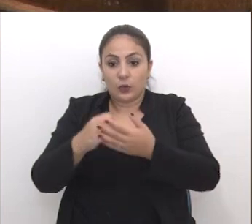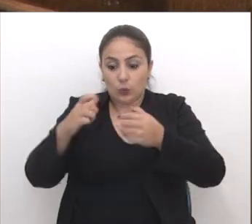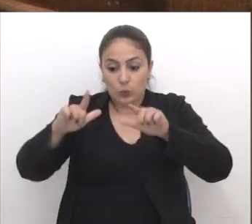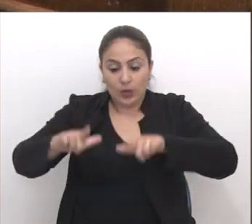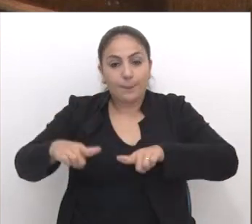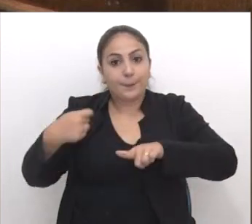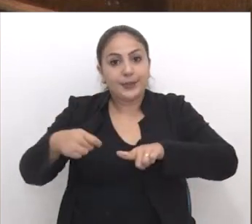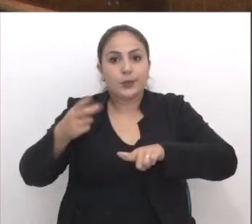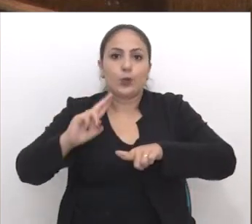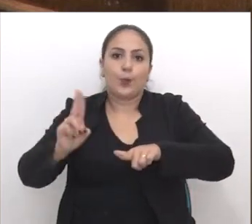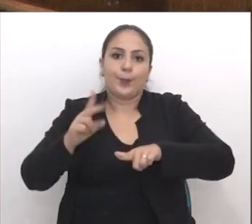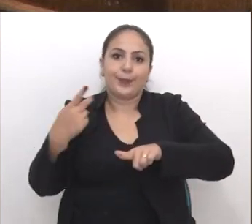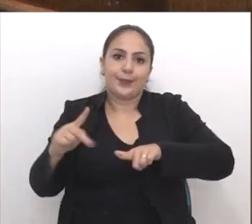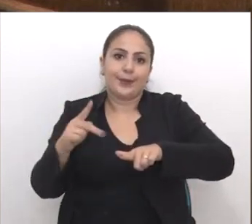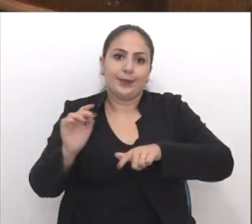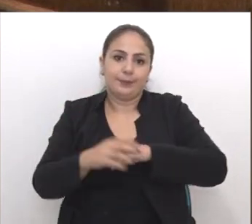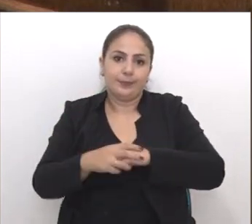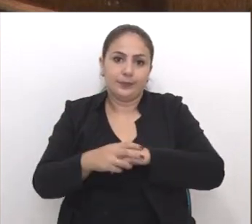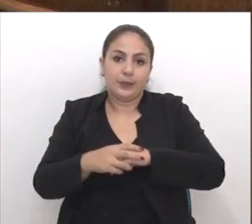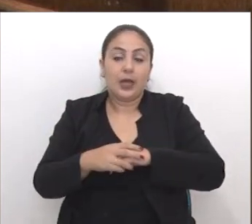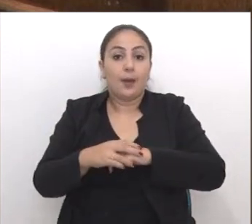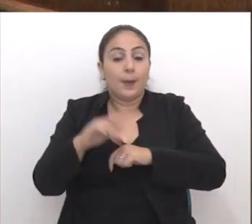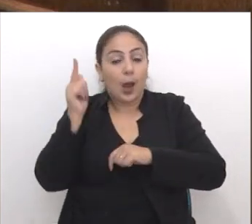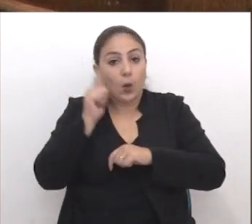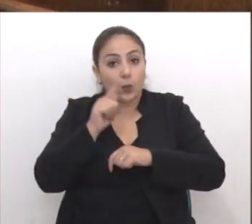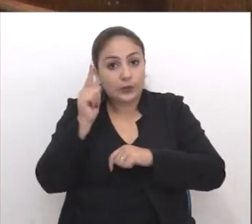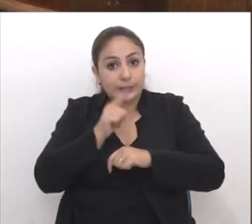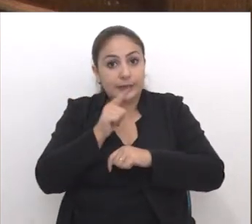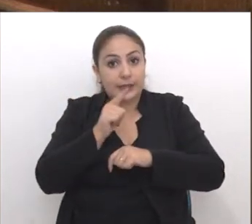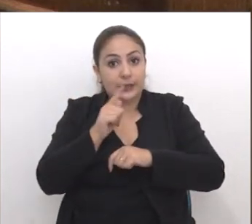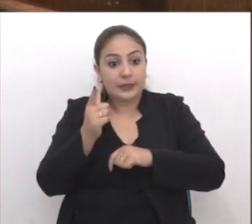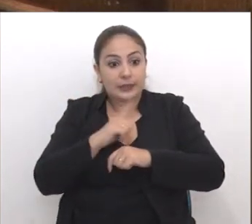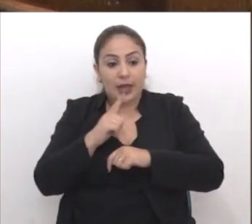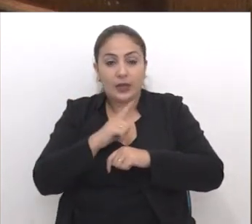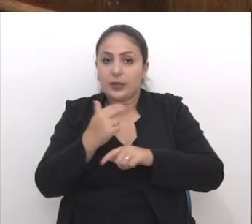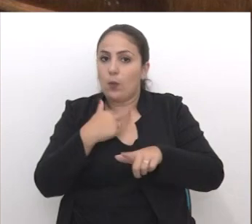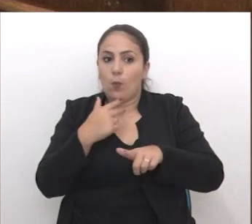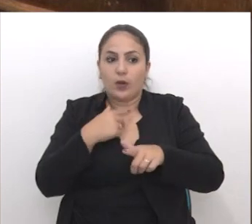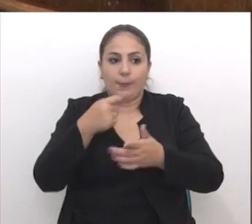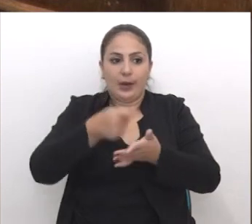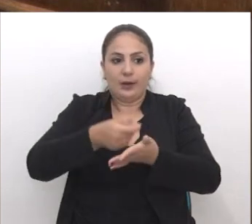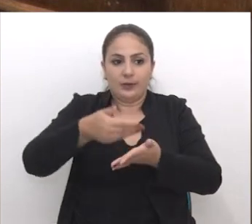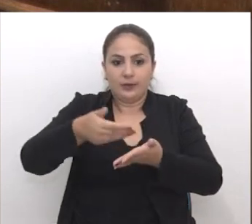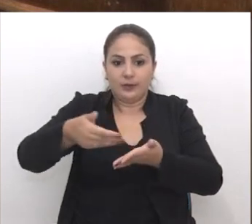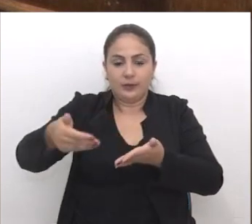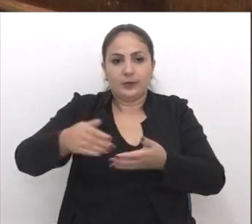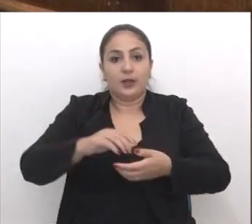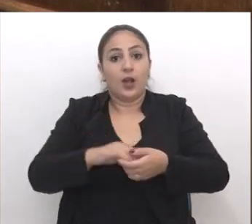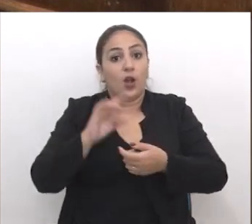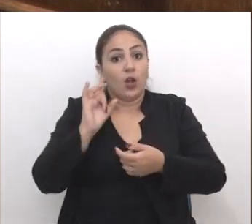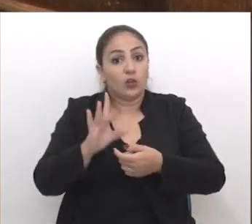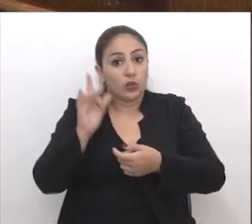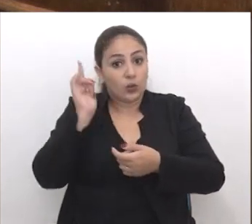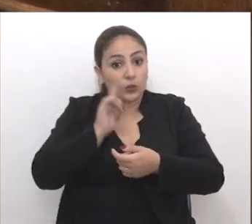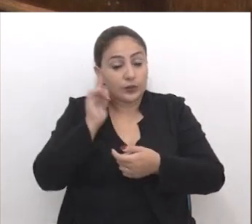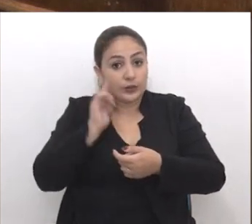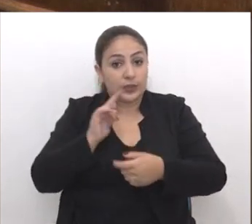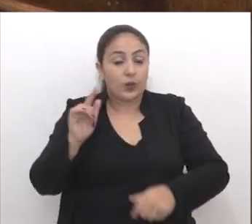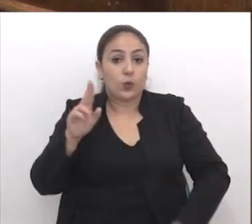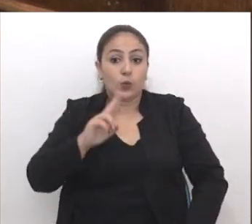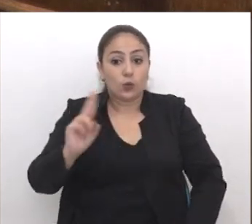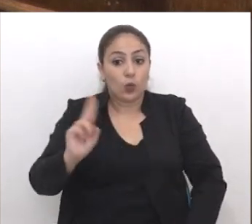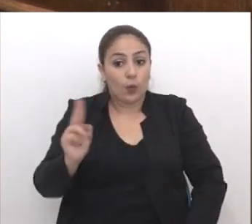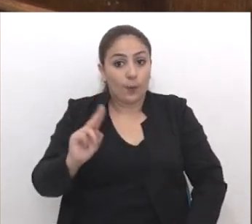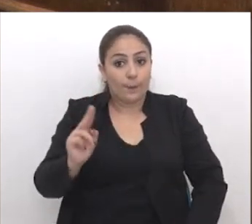nome dele. E estando no nome dele a matrícula, ele não pode parcelar o pagamento, porque só vai para o nome